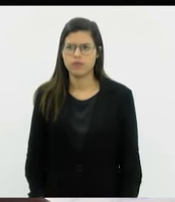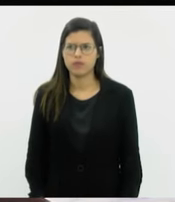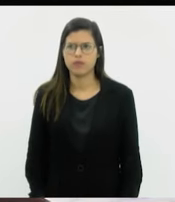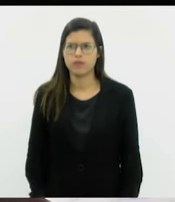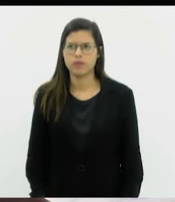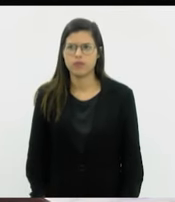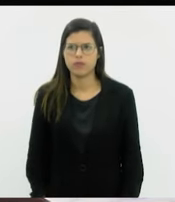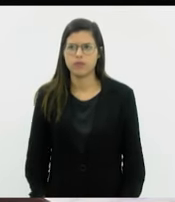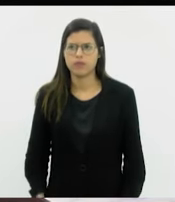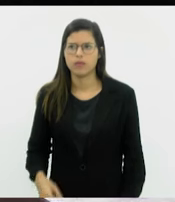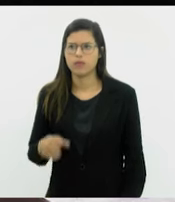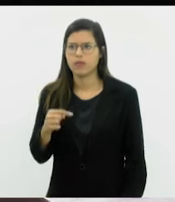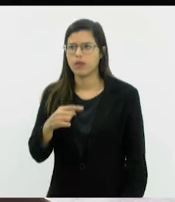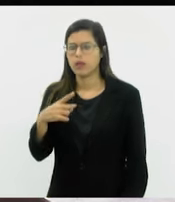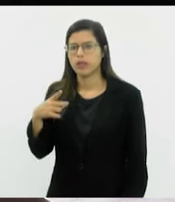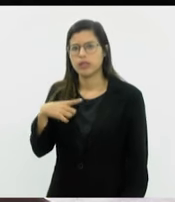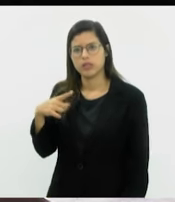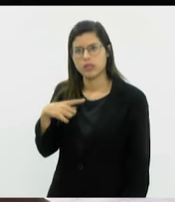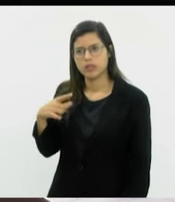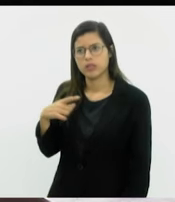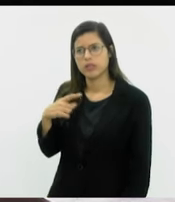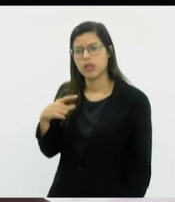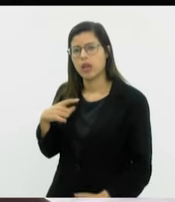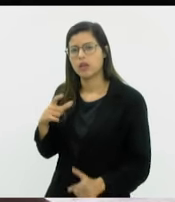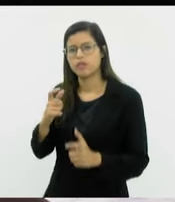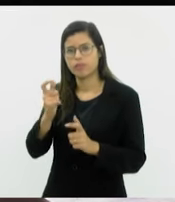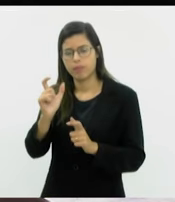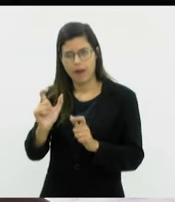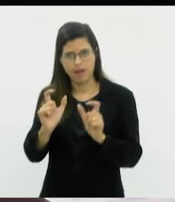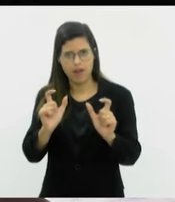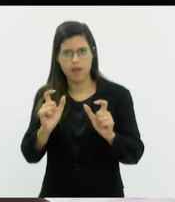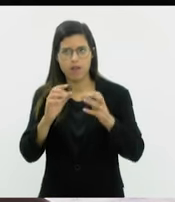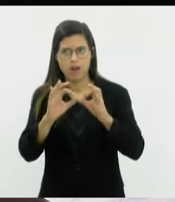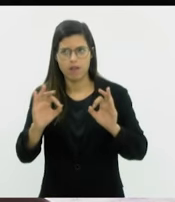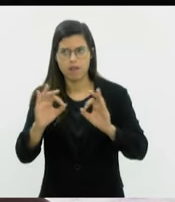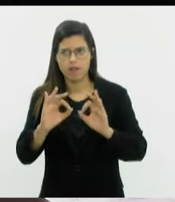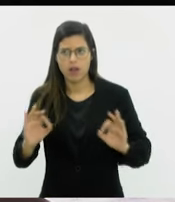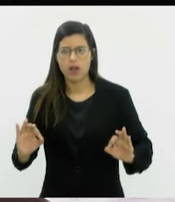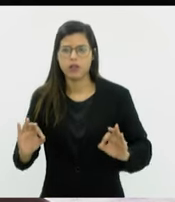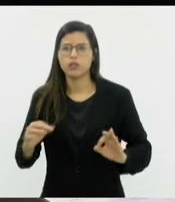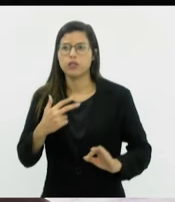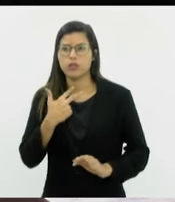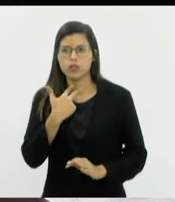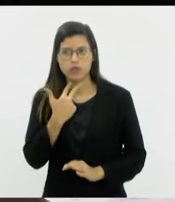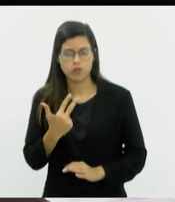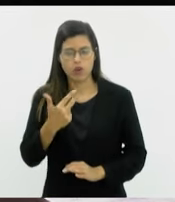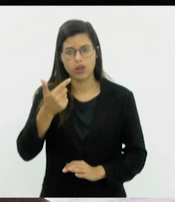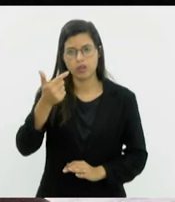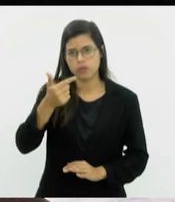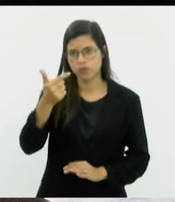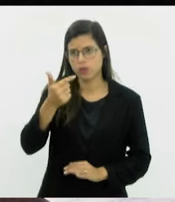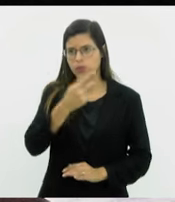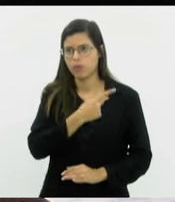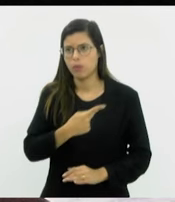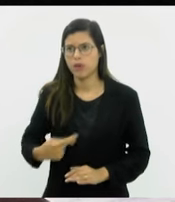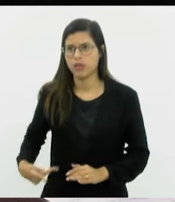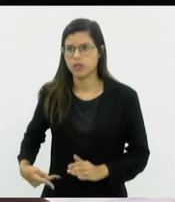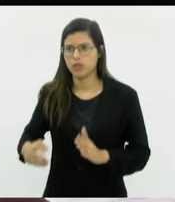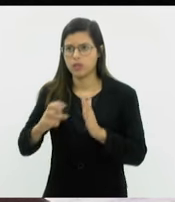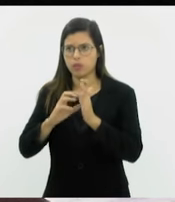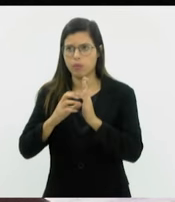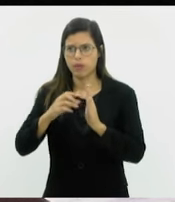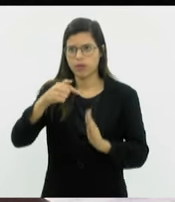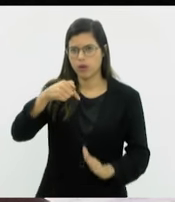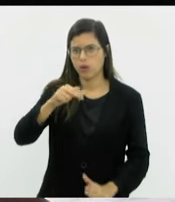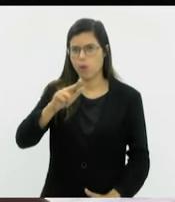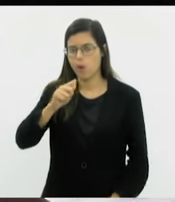Aqui estão palavras, frases e a voz do vice-presidente do PT, deputado federal, Quaquá. Sempre